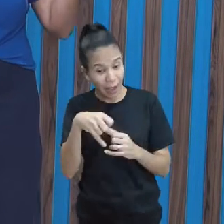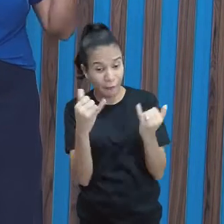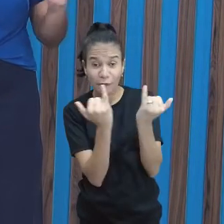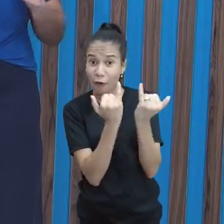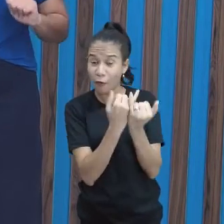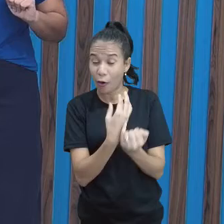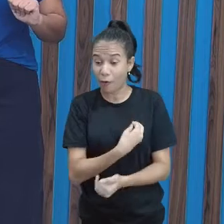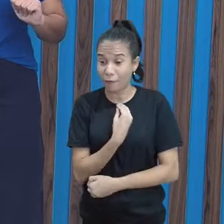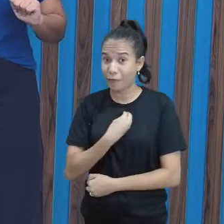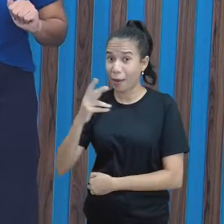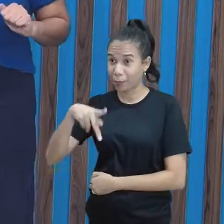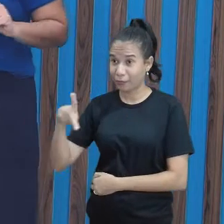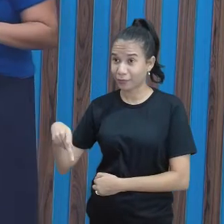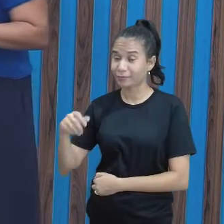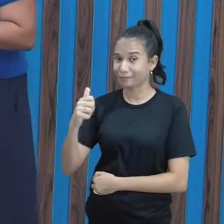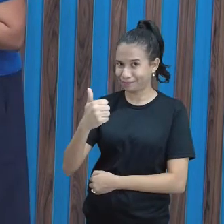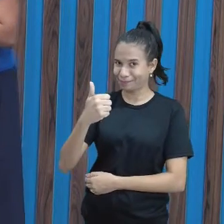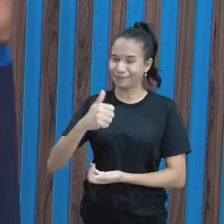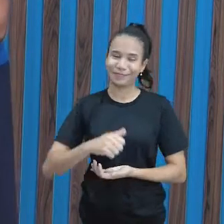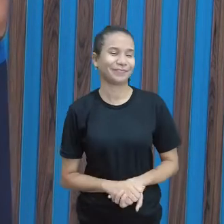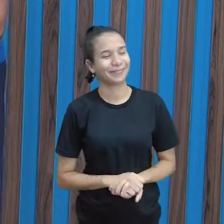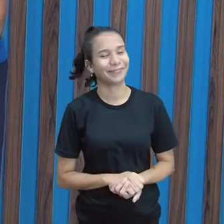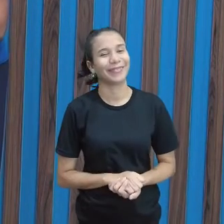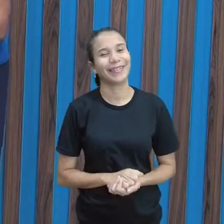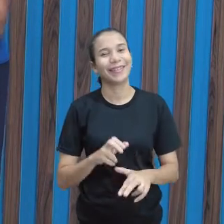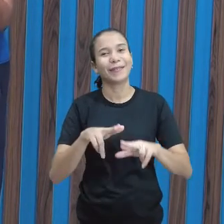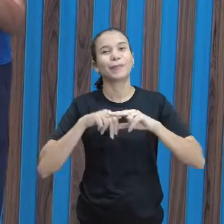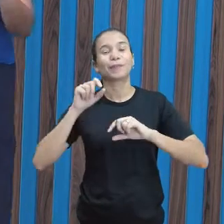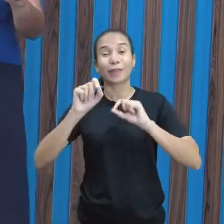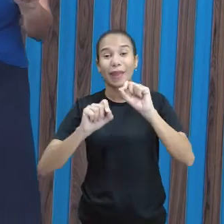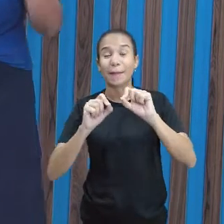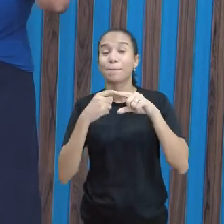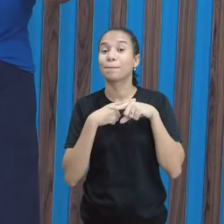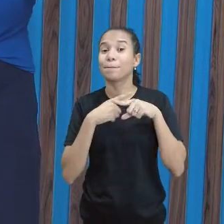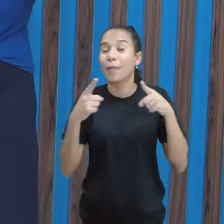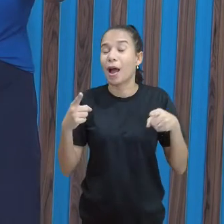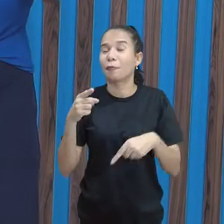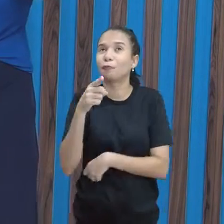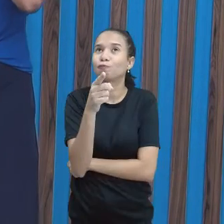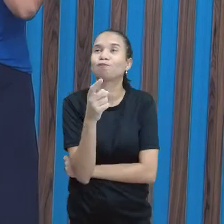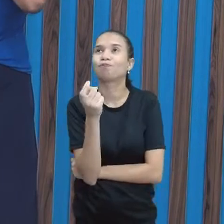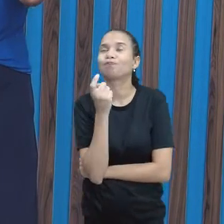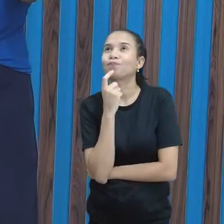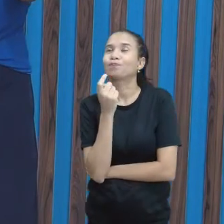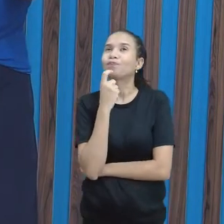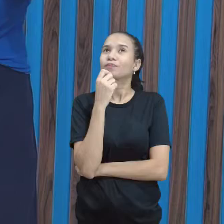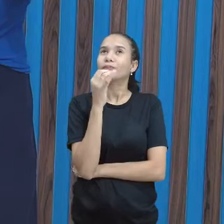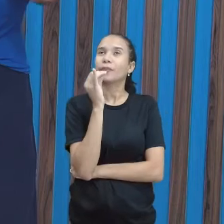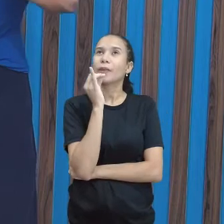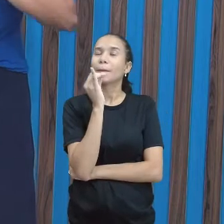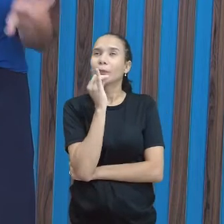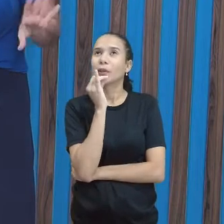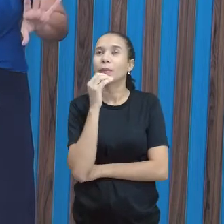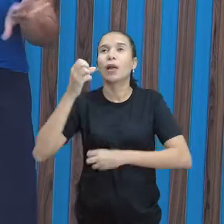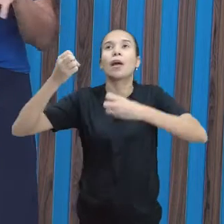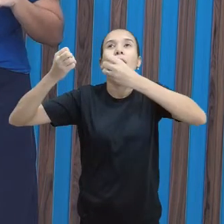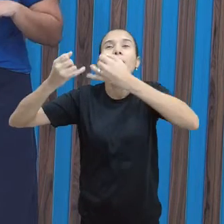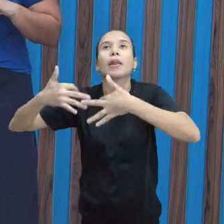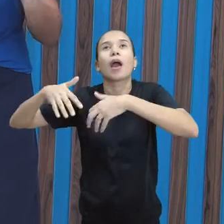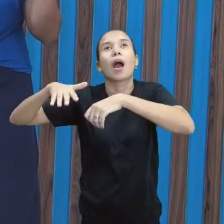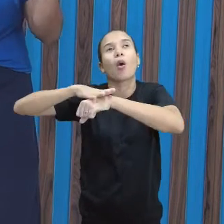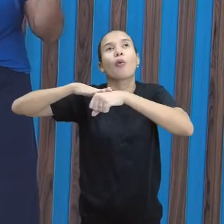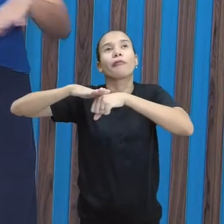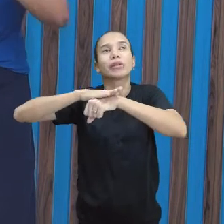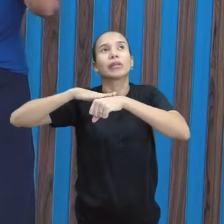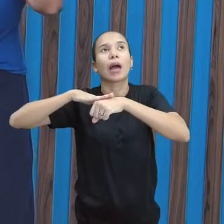Fofoca da vida dos professores. Então, vejam. Só que, se vocês forem, por exemplo, falar sobre,